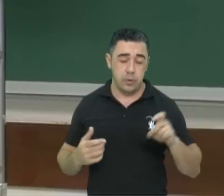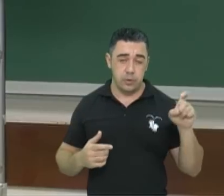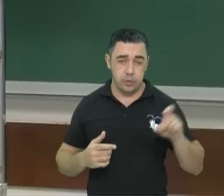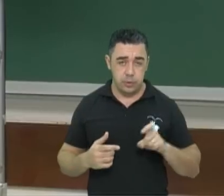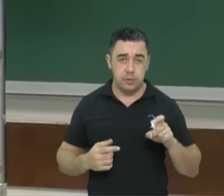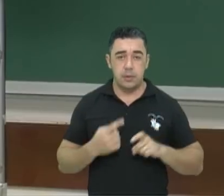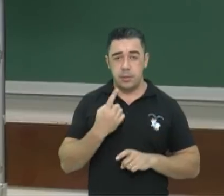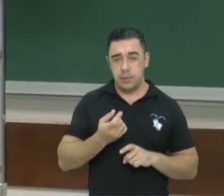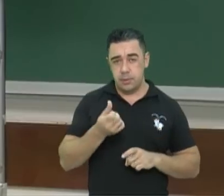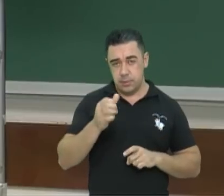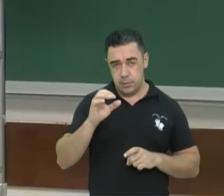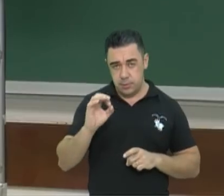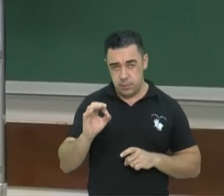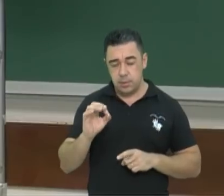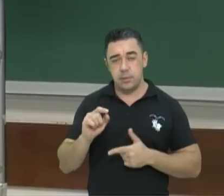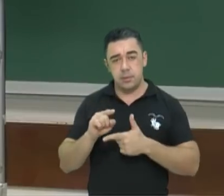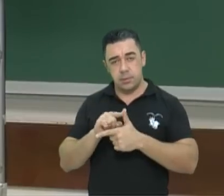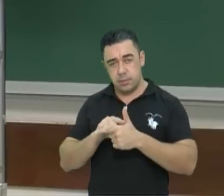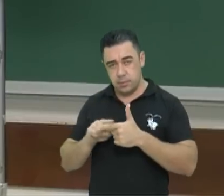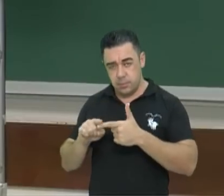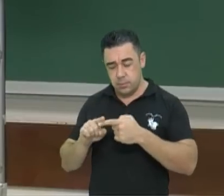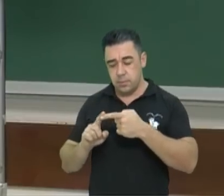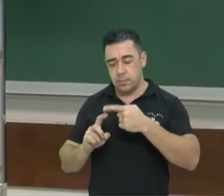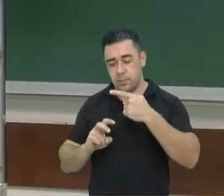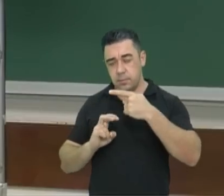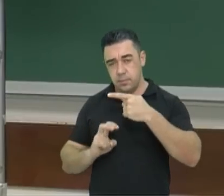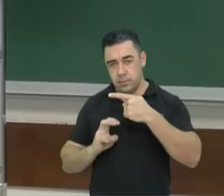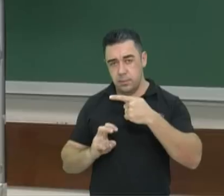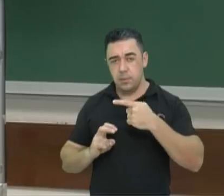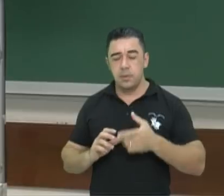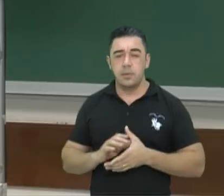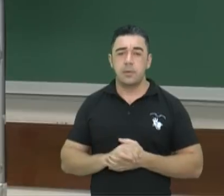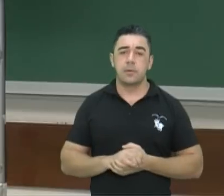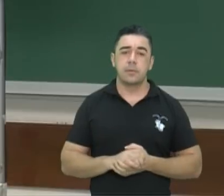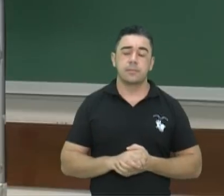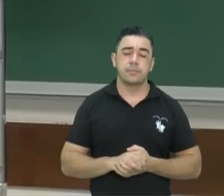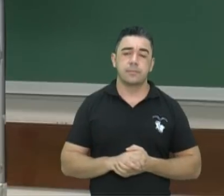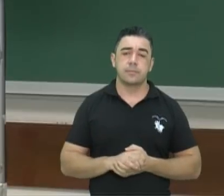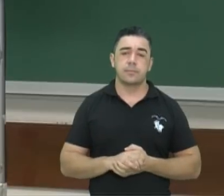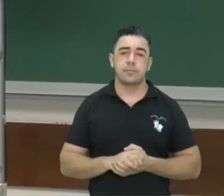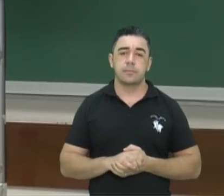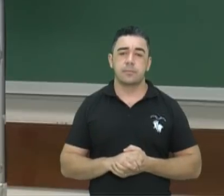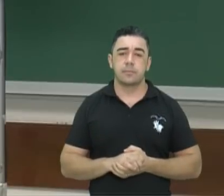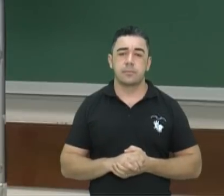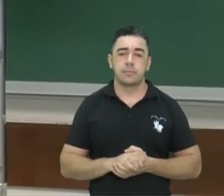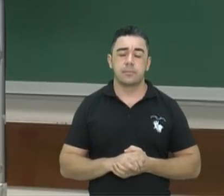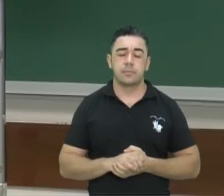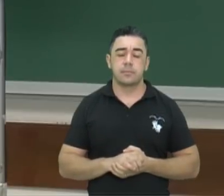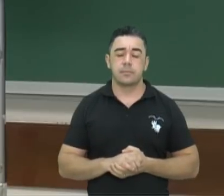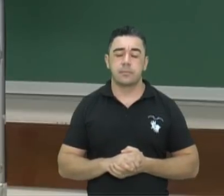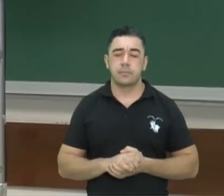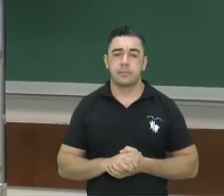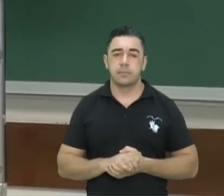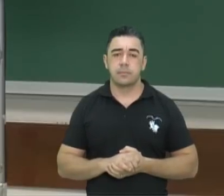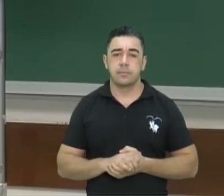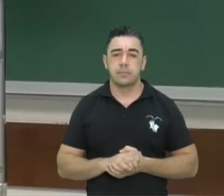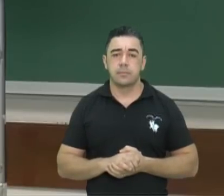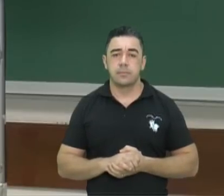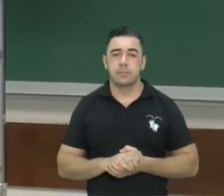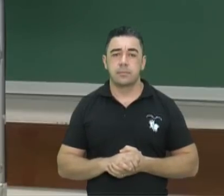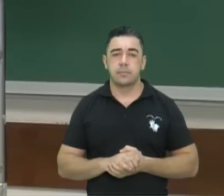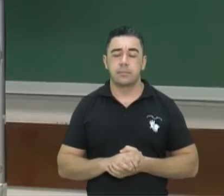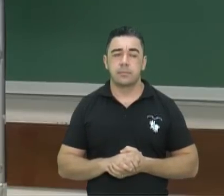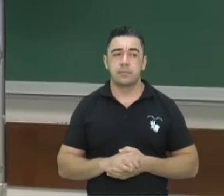o meu x, que é essa medida que eu quero, né, do lago, vai ser 160 dividido por